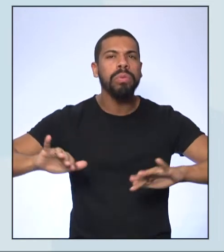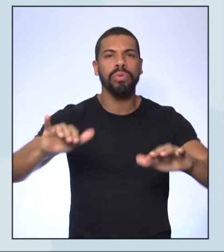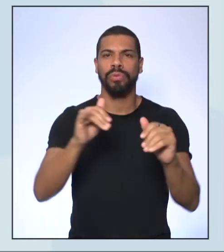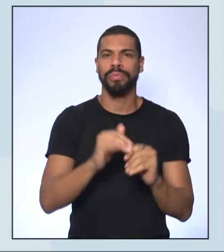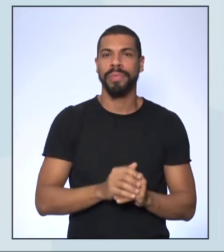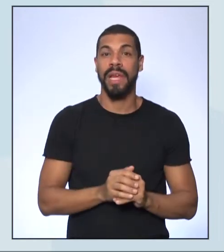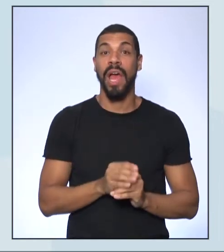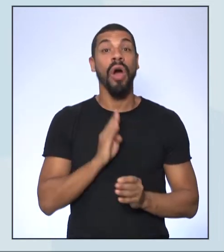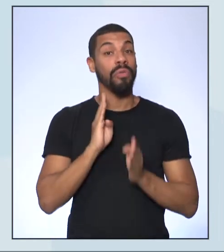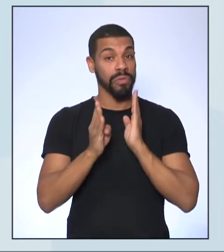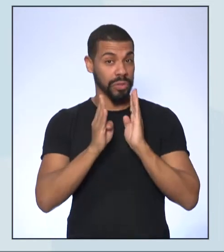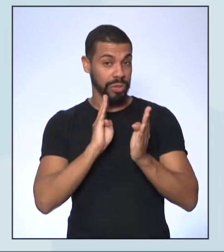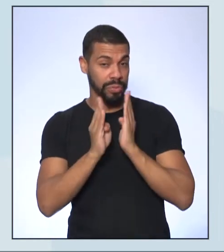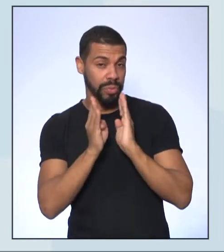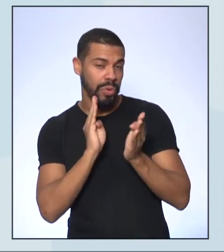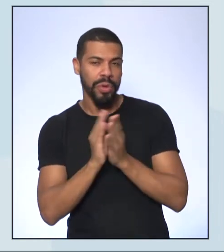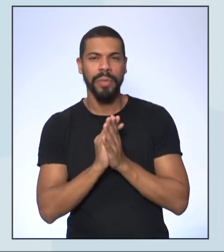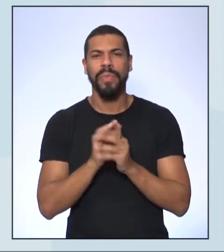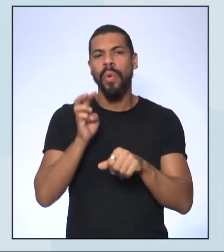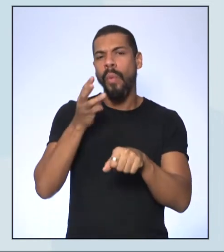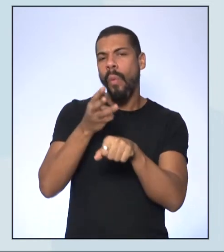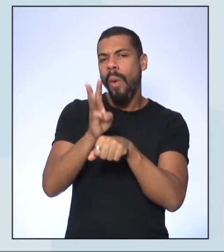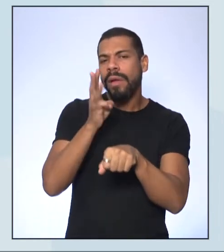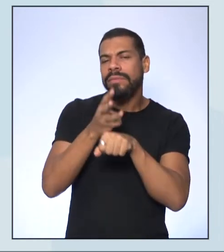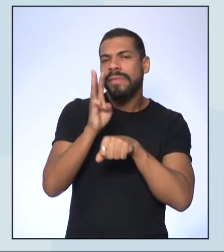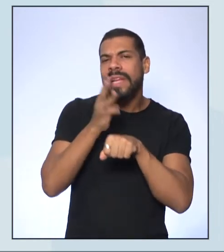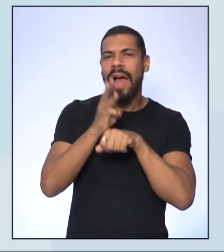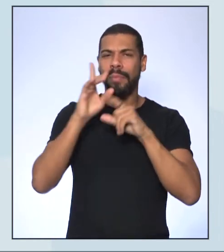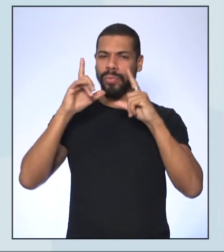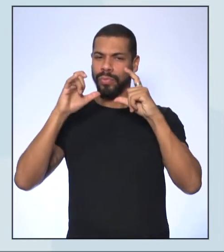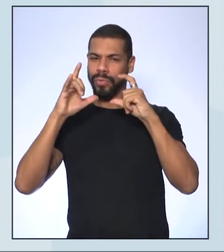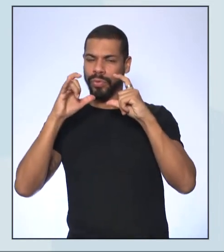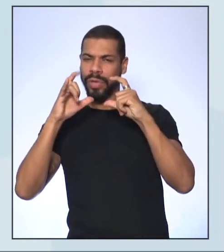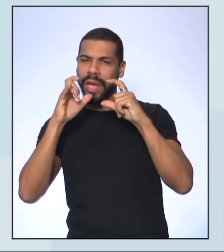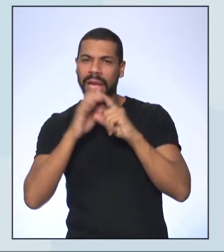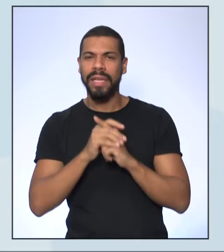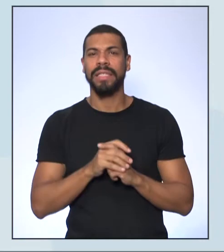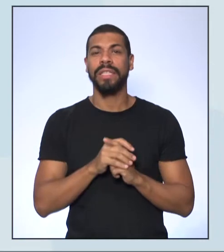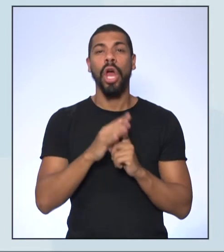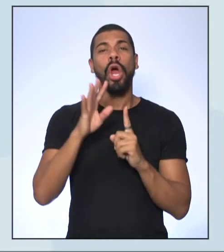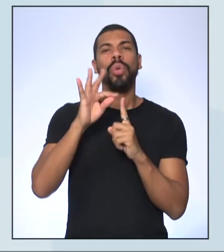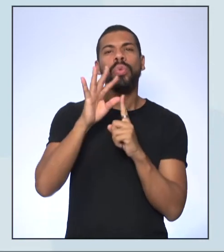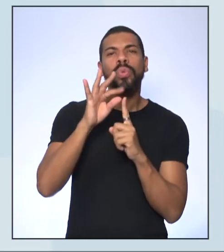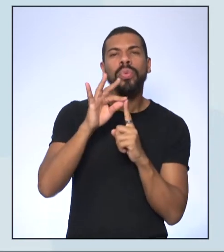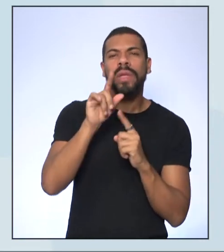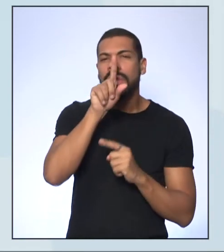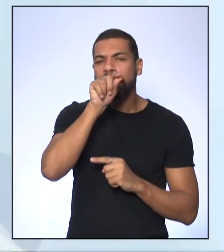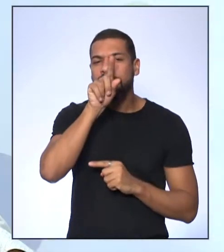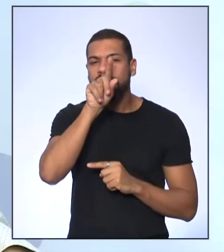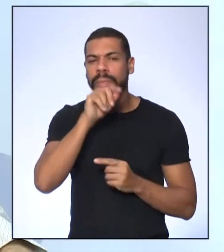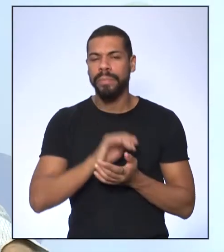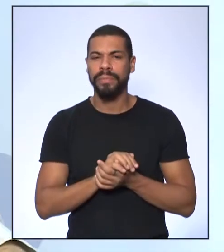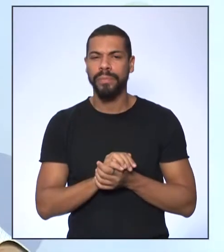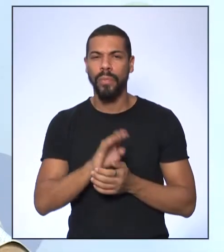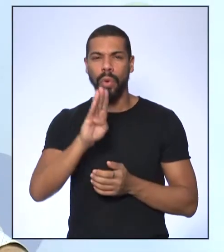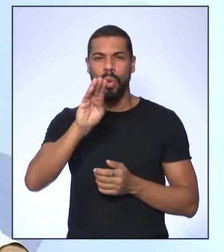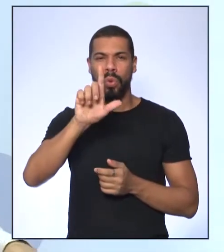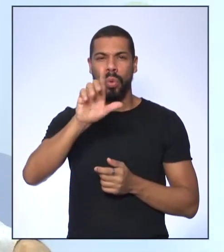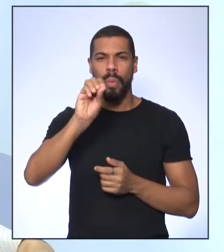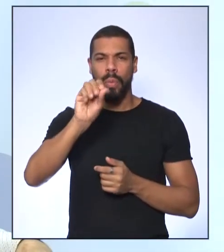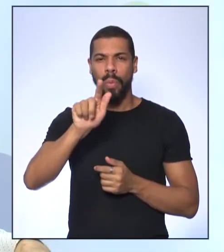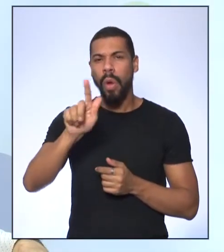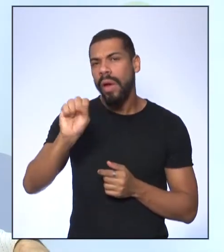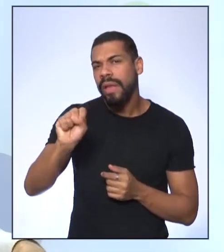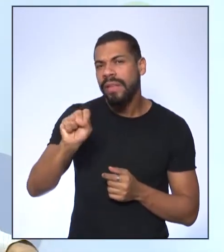WhatsApp, o Instagram, o Twitter, um blog ou YouTube. No Facebook a gente já conta a história. Se você pegar a história da sua vida, ela está toda